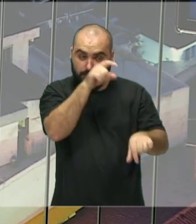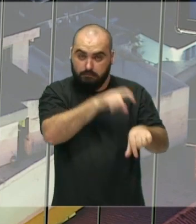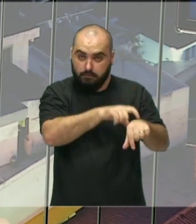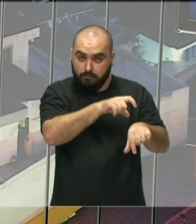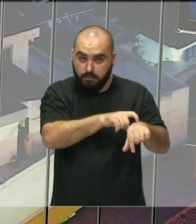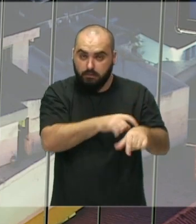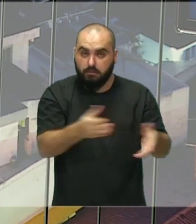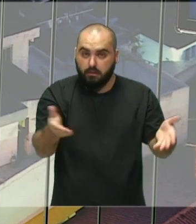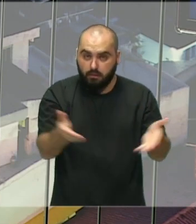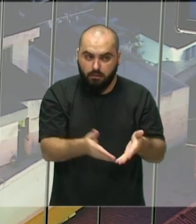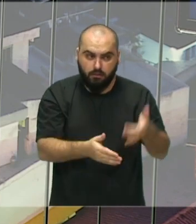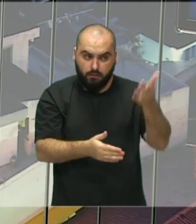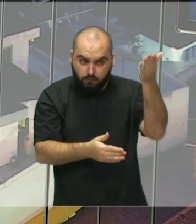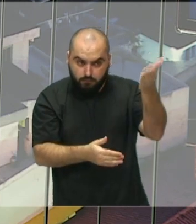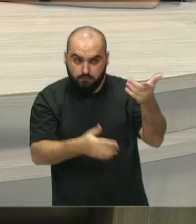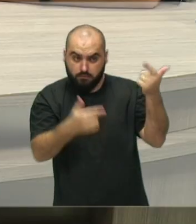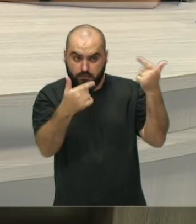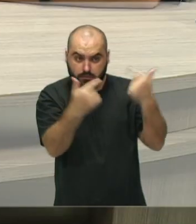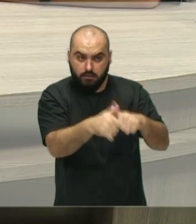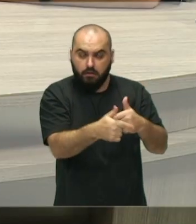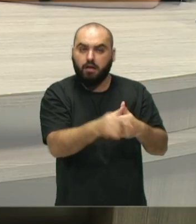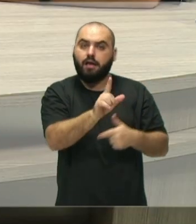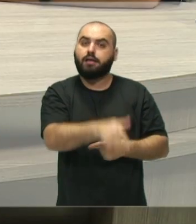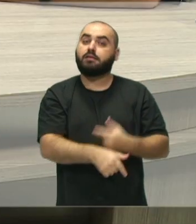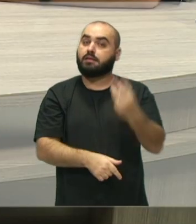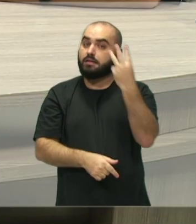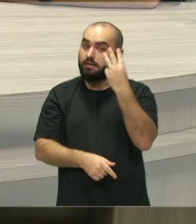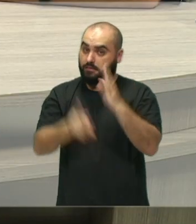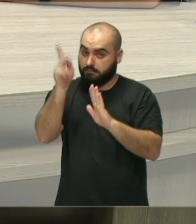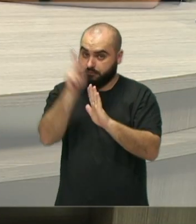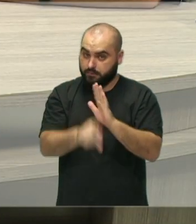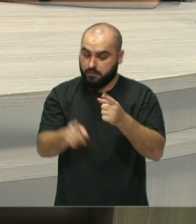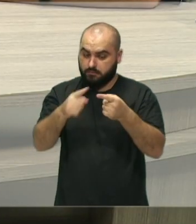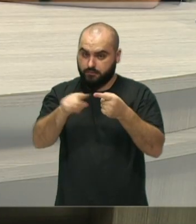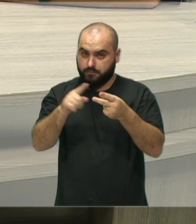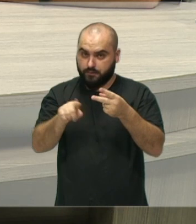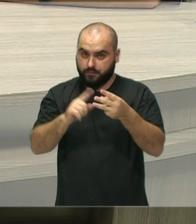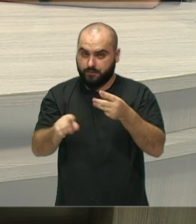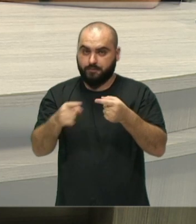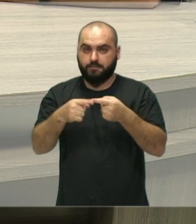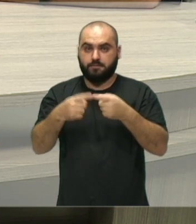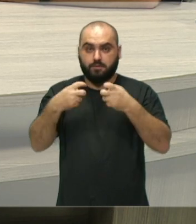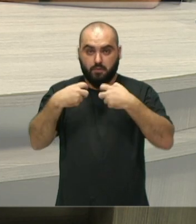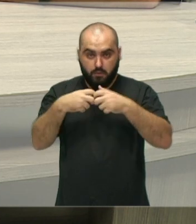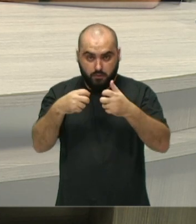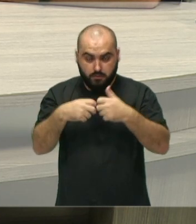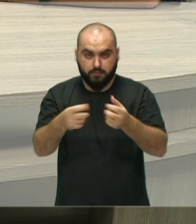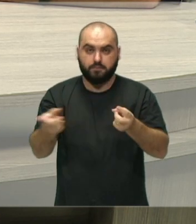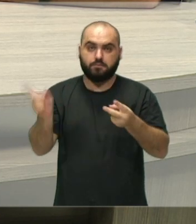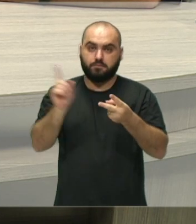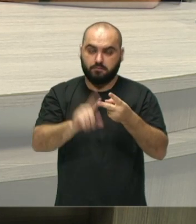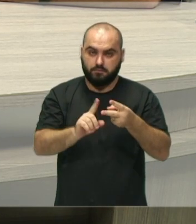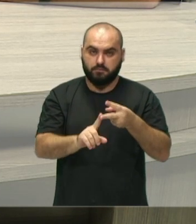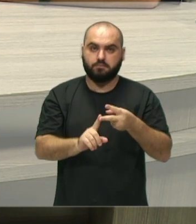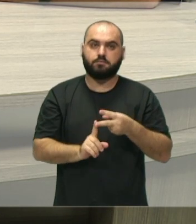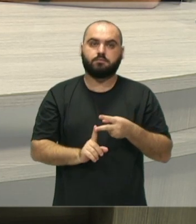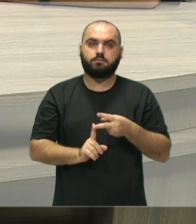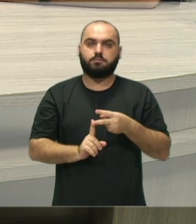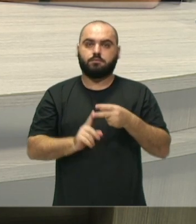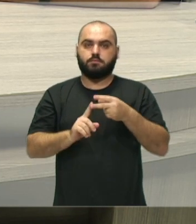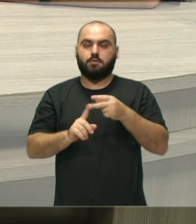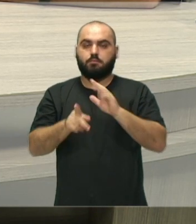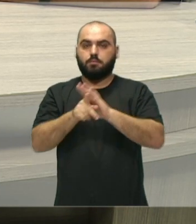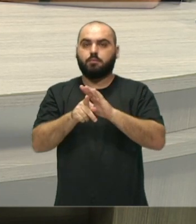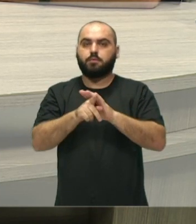que vocês vão trabalhar são 3 projetos prioritários, que são transporte público integrado, o